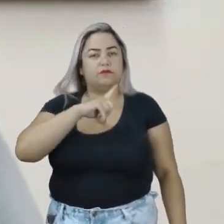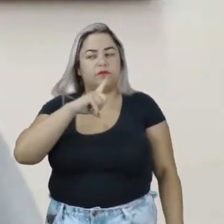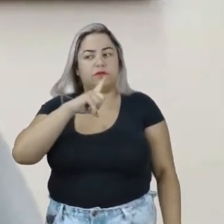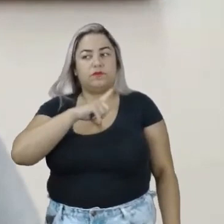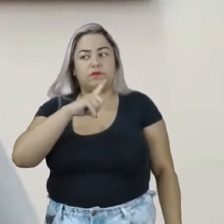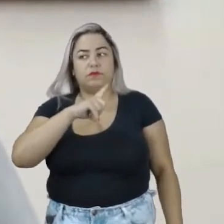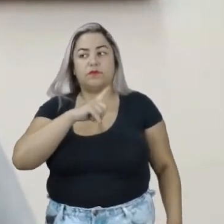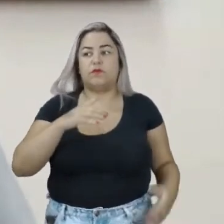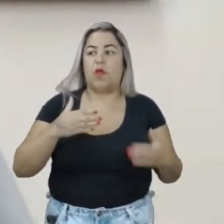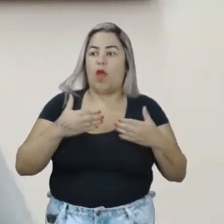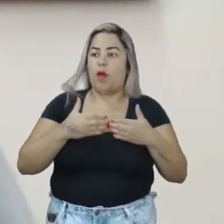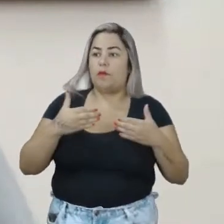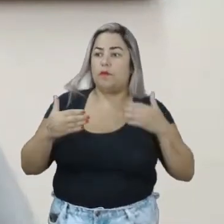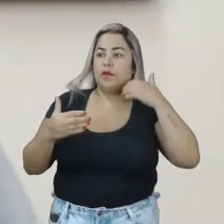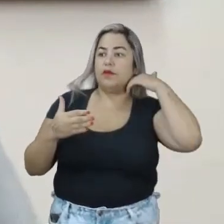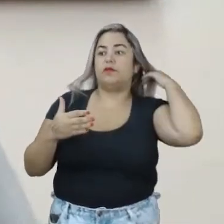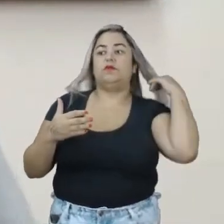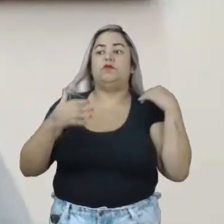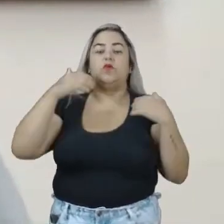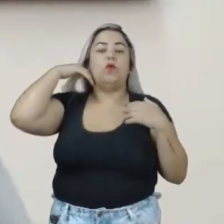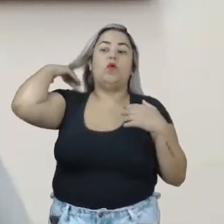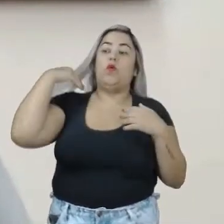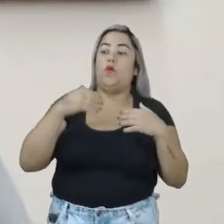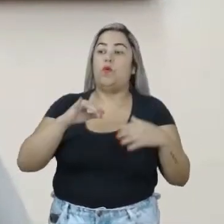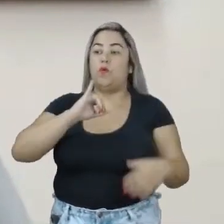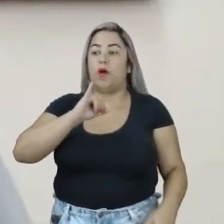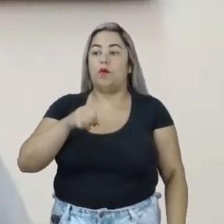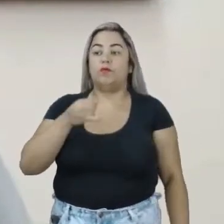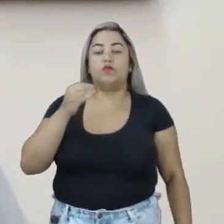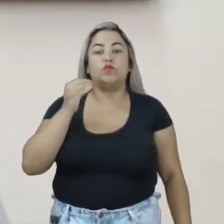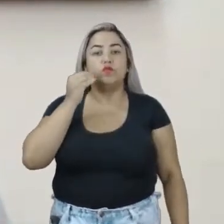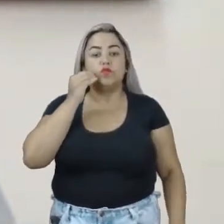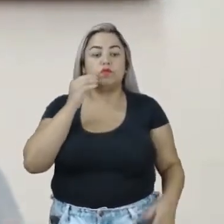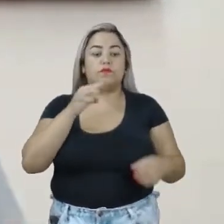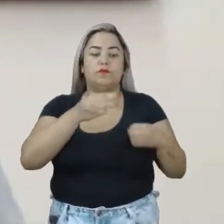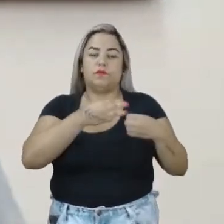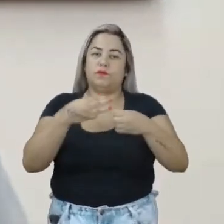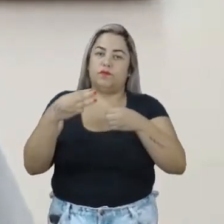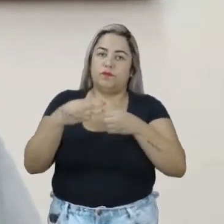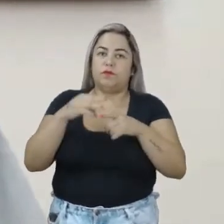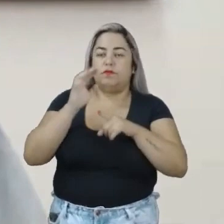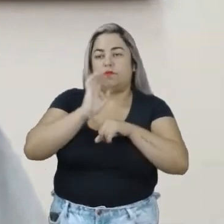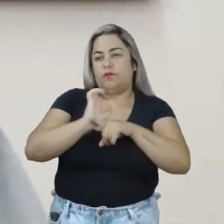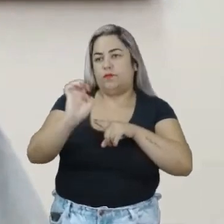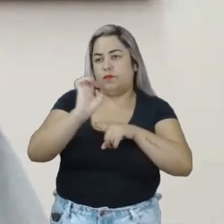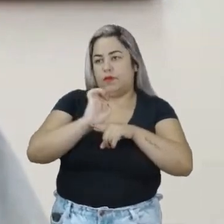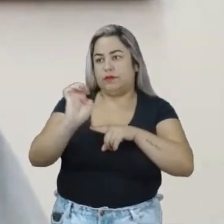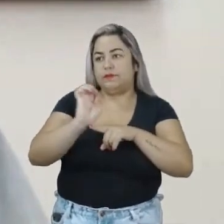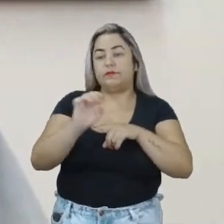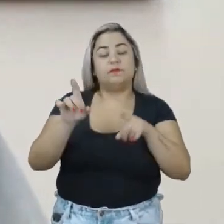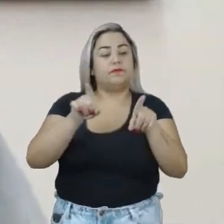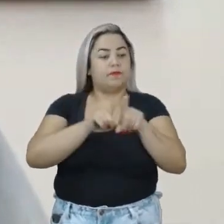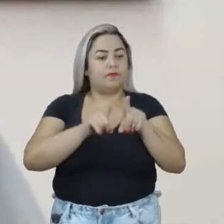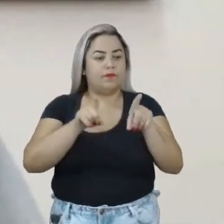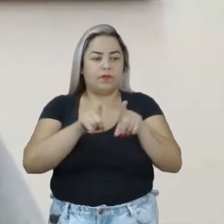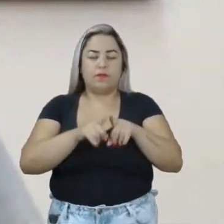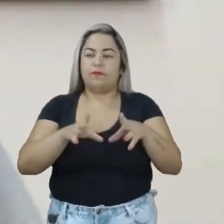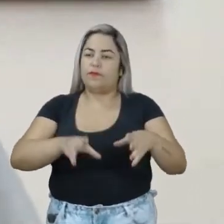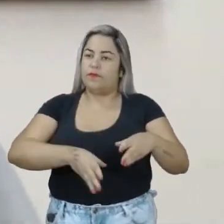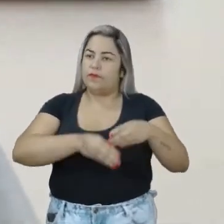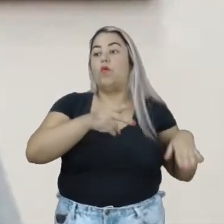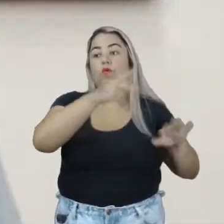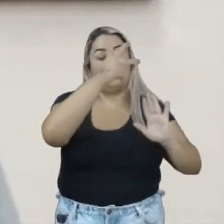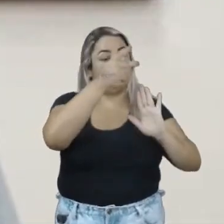tenha aberto uma oportunidade para que os municípios, além dos estados, também coloquem a